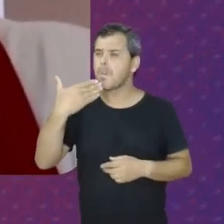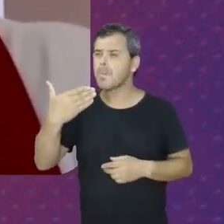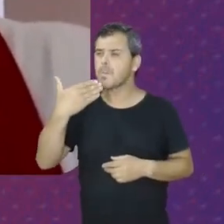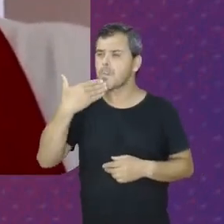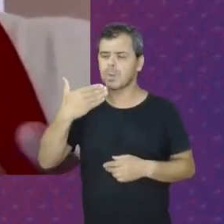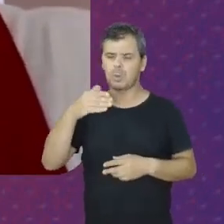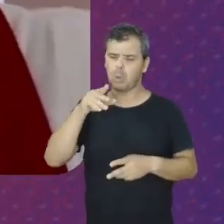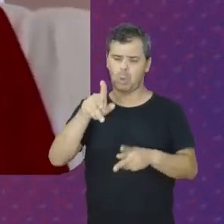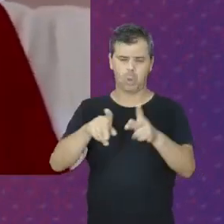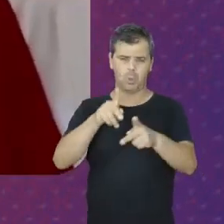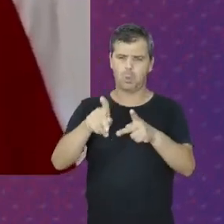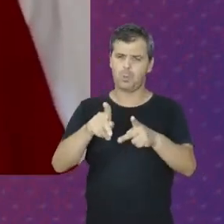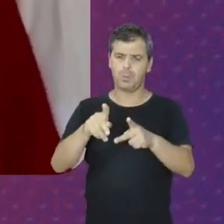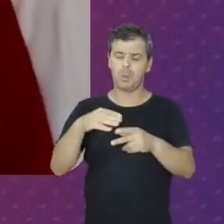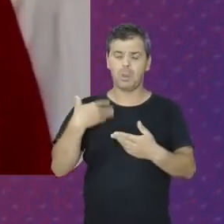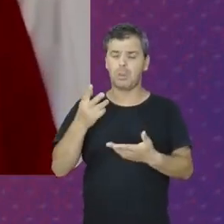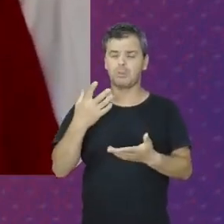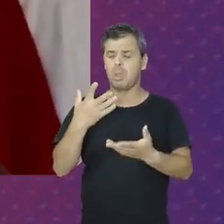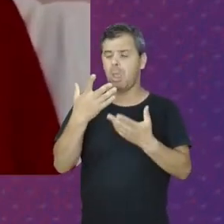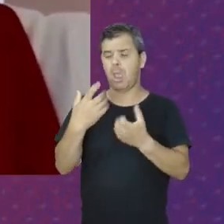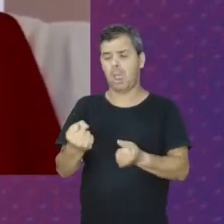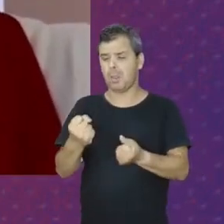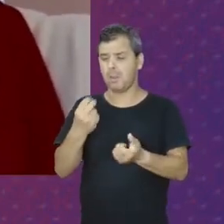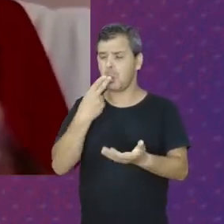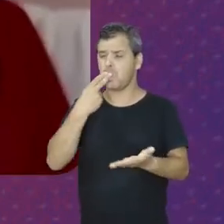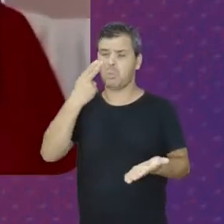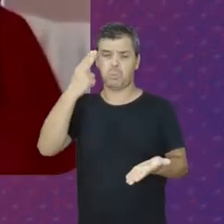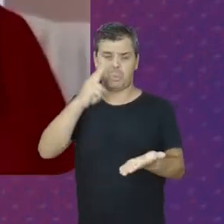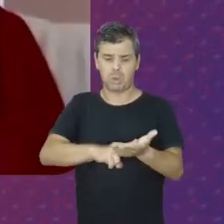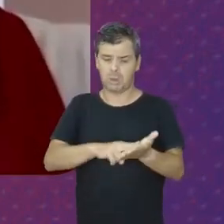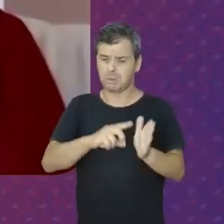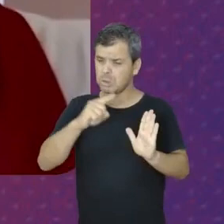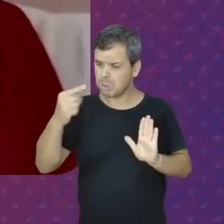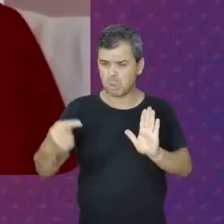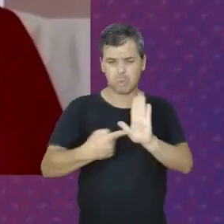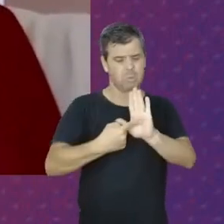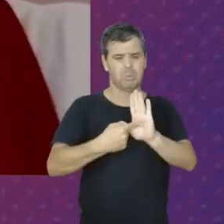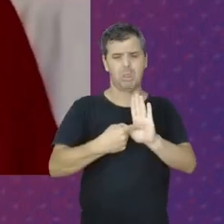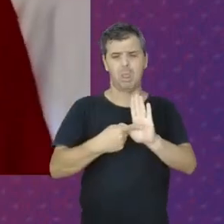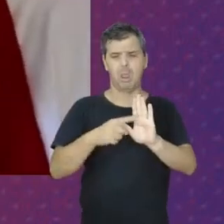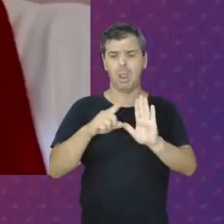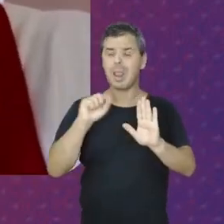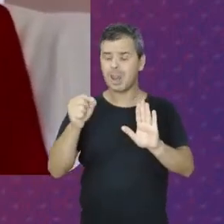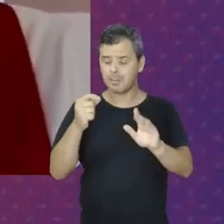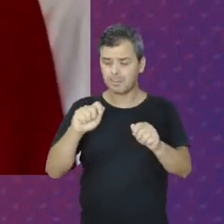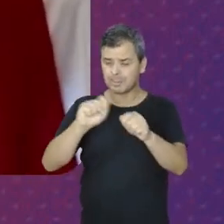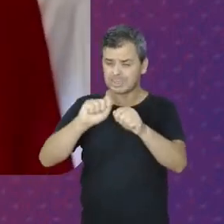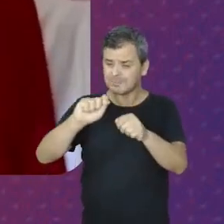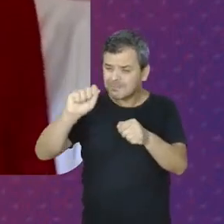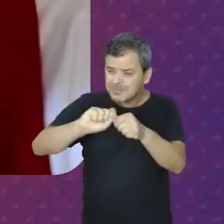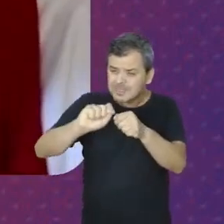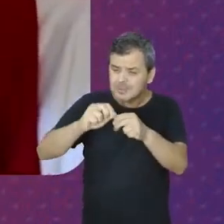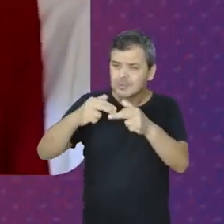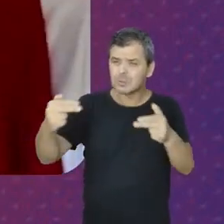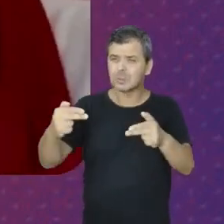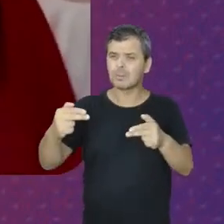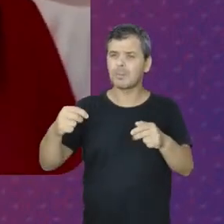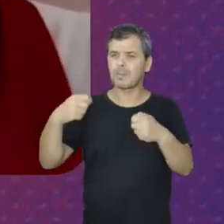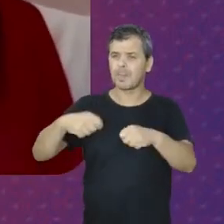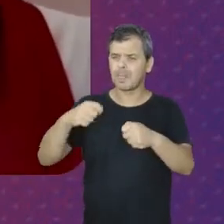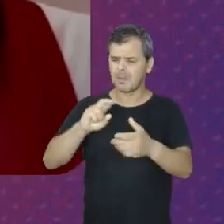povo. Ele não pode só receber uma carta de denúncia. Ele precisa agir, tem que ter